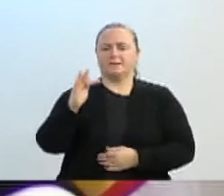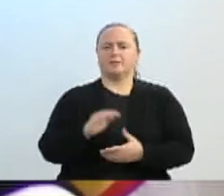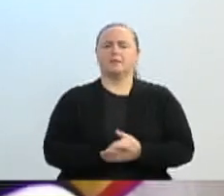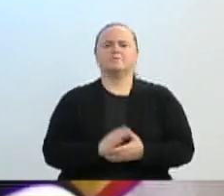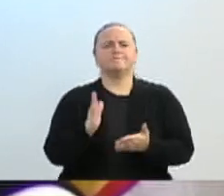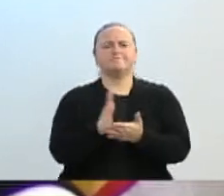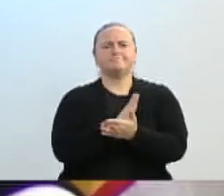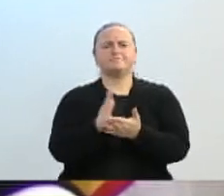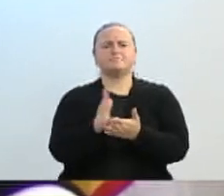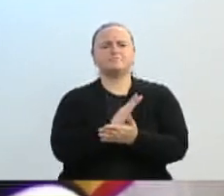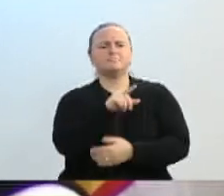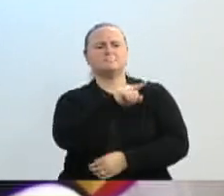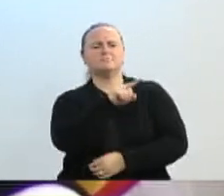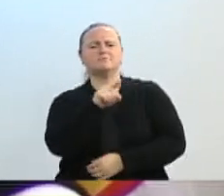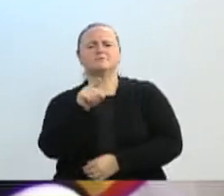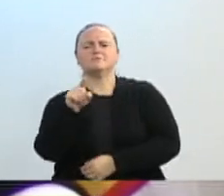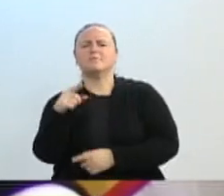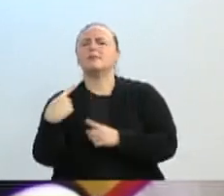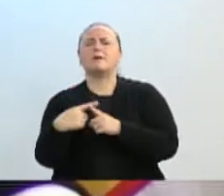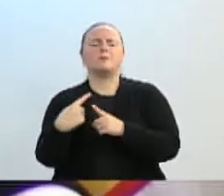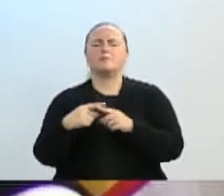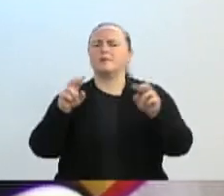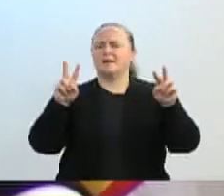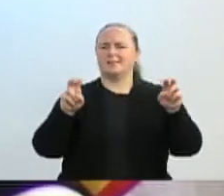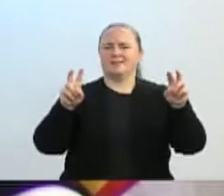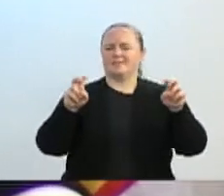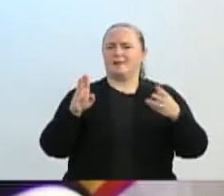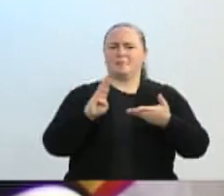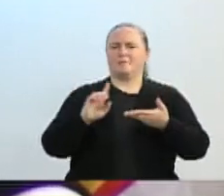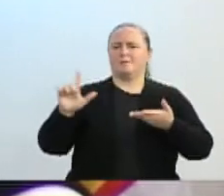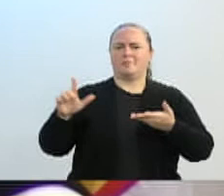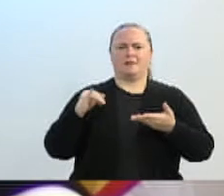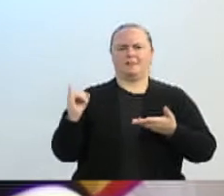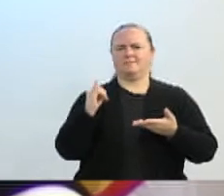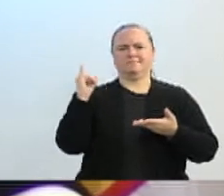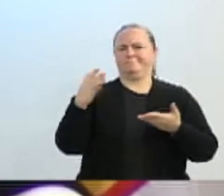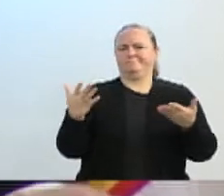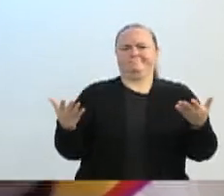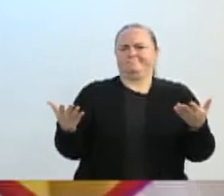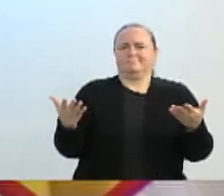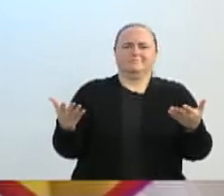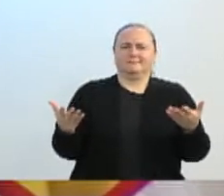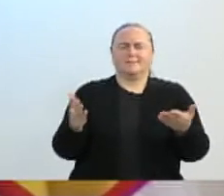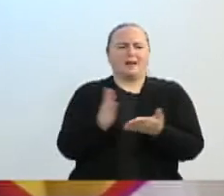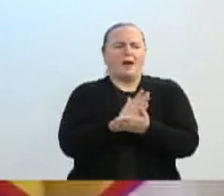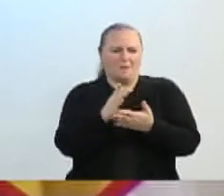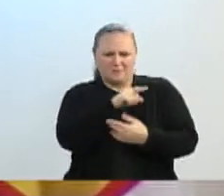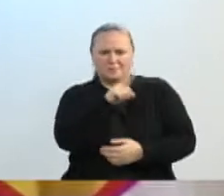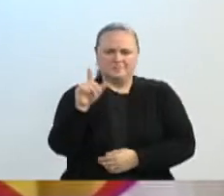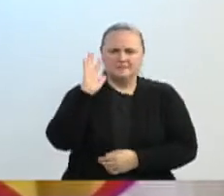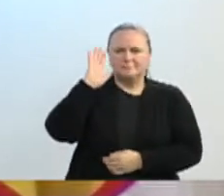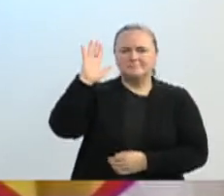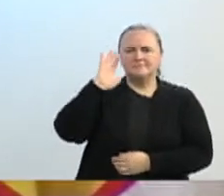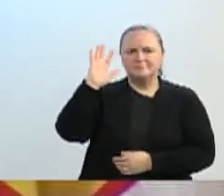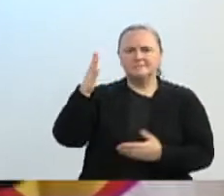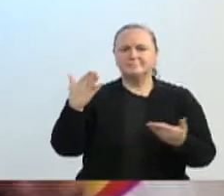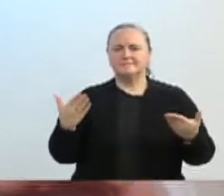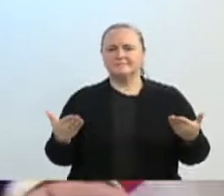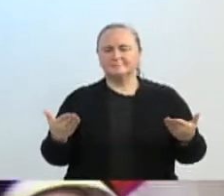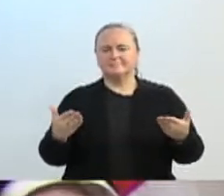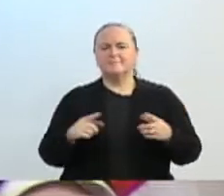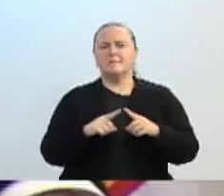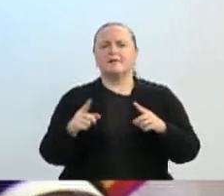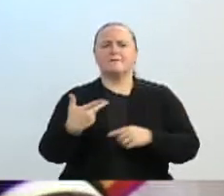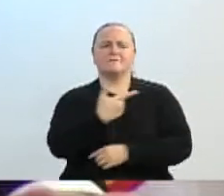perguntando qual a relevância desse assunto para a cidade de Blumenau e qual a sua relação em relação à